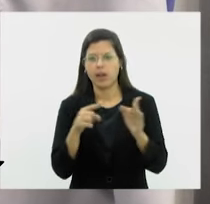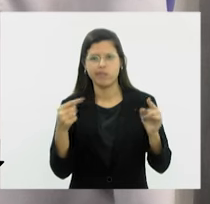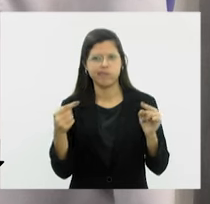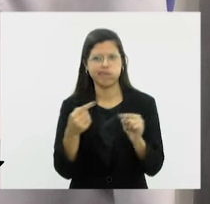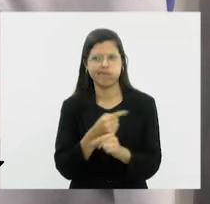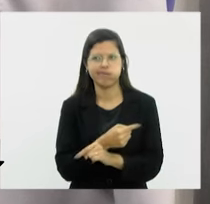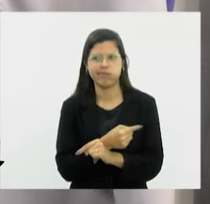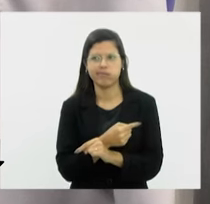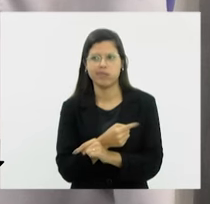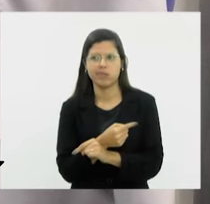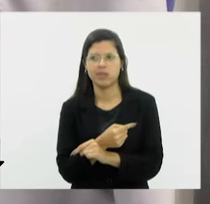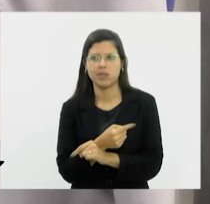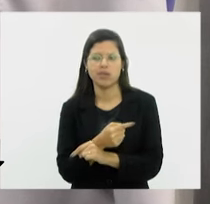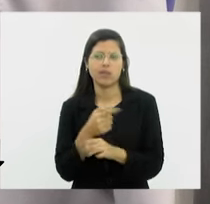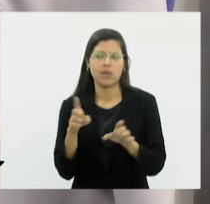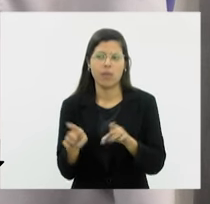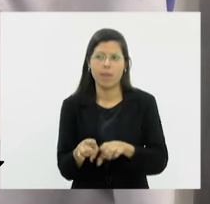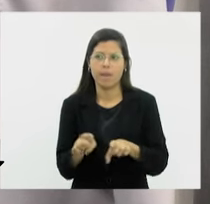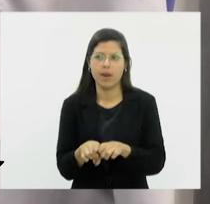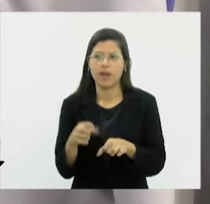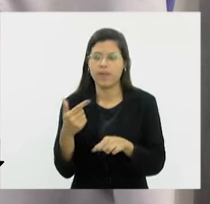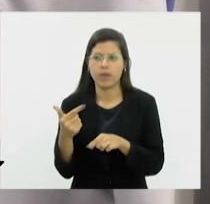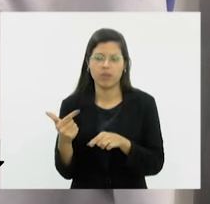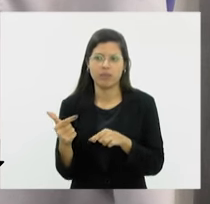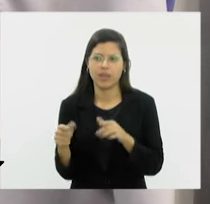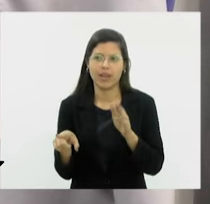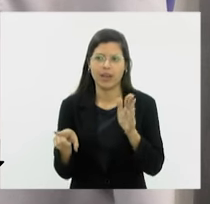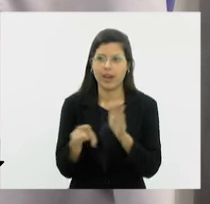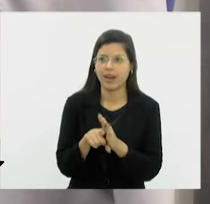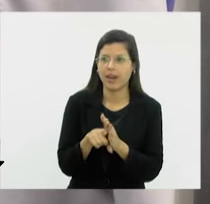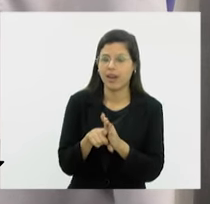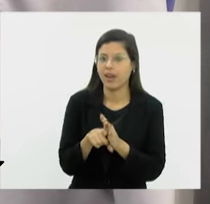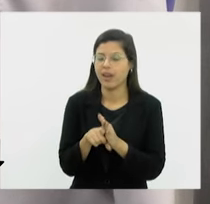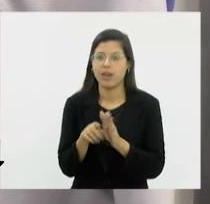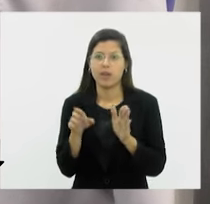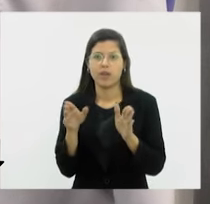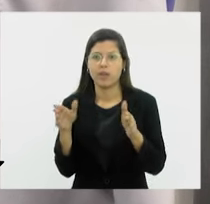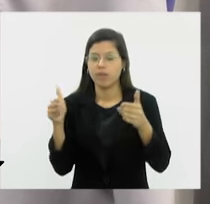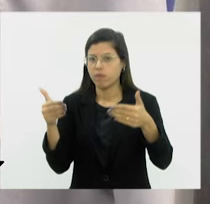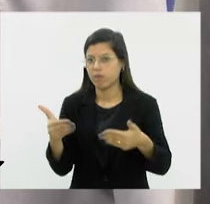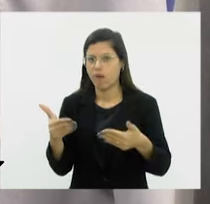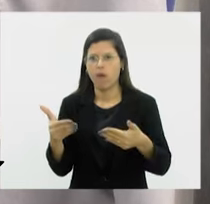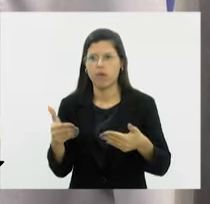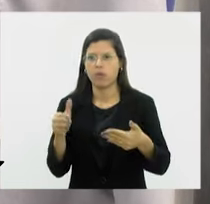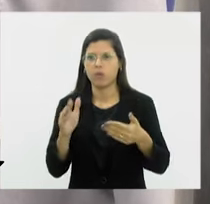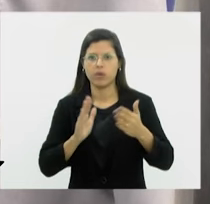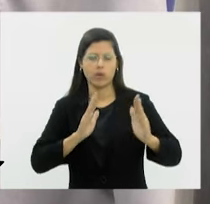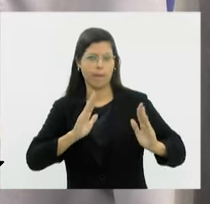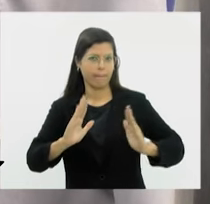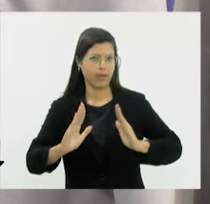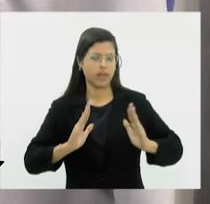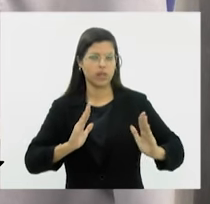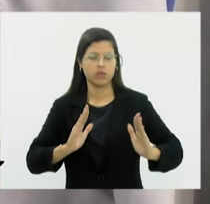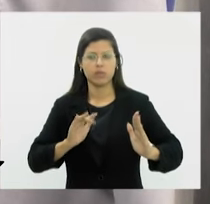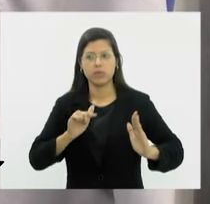contrariada, também, por outro lado, não há lei especificando ou delimitando que o período tenha